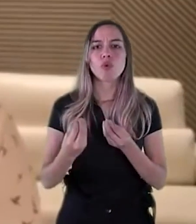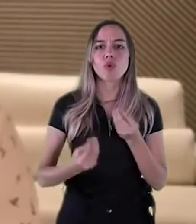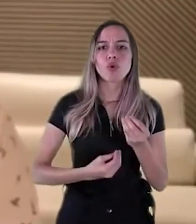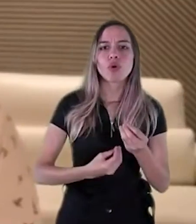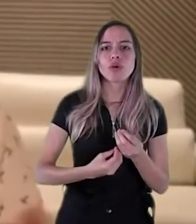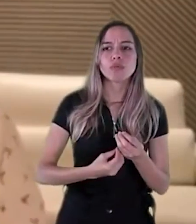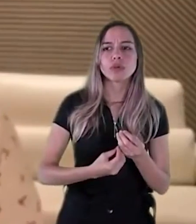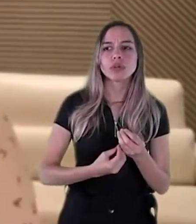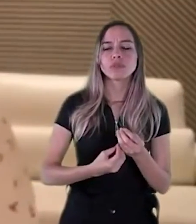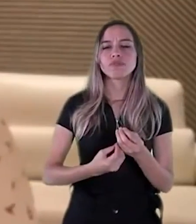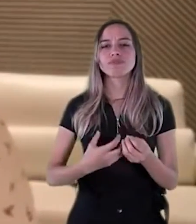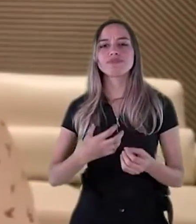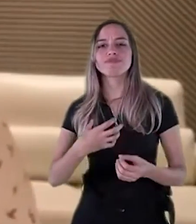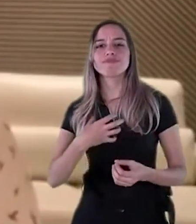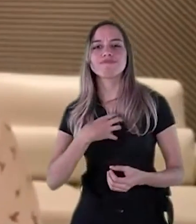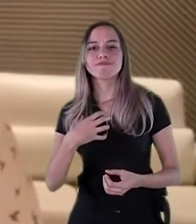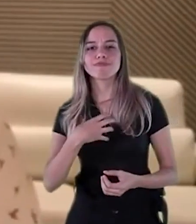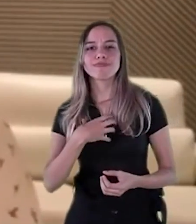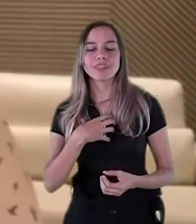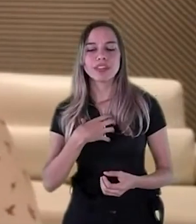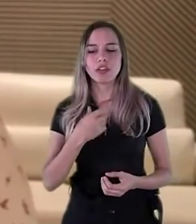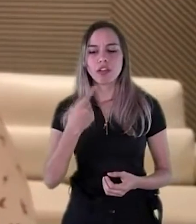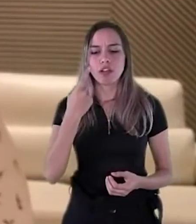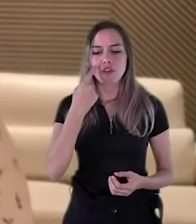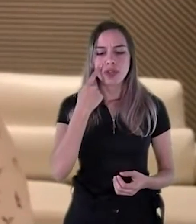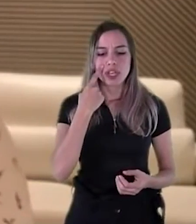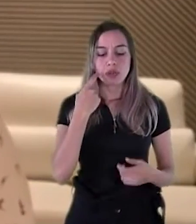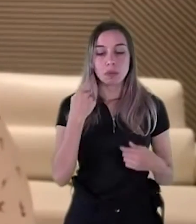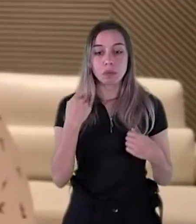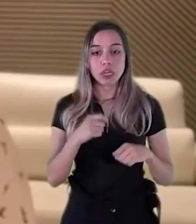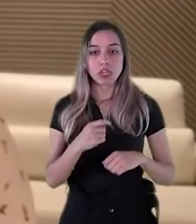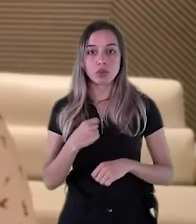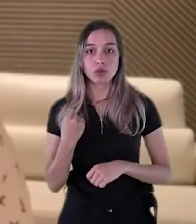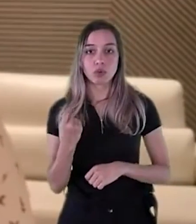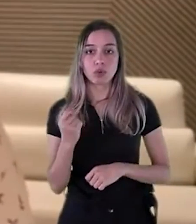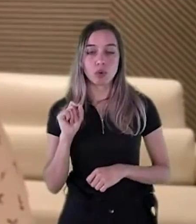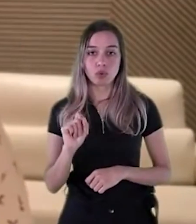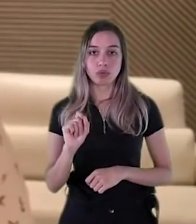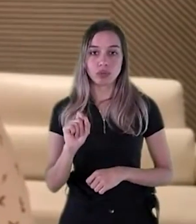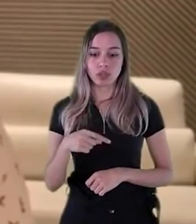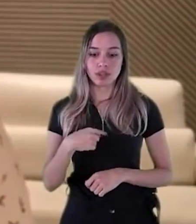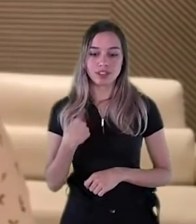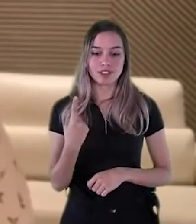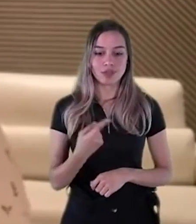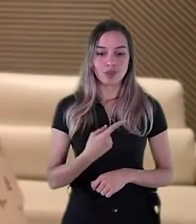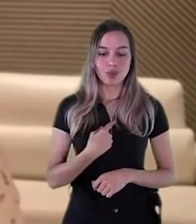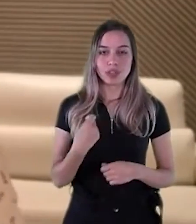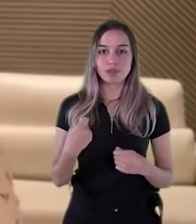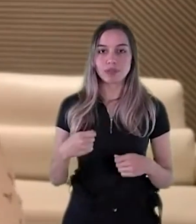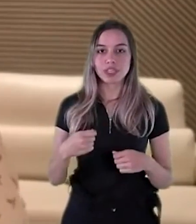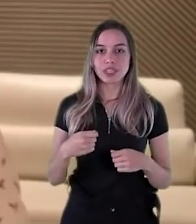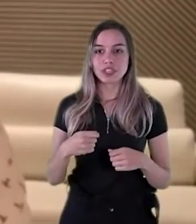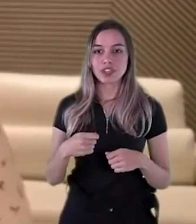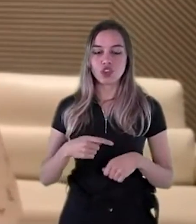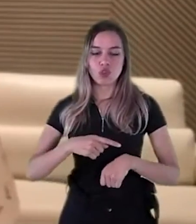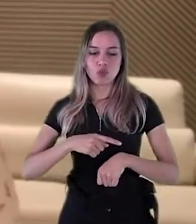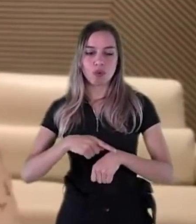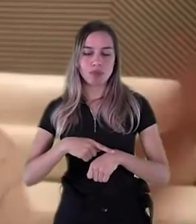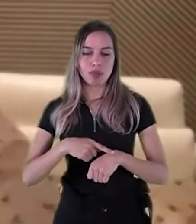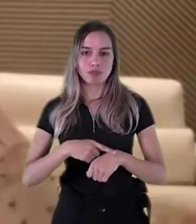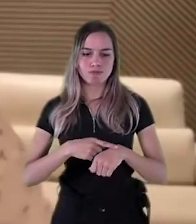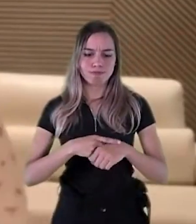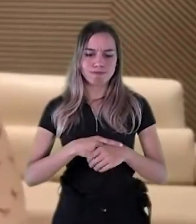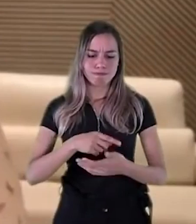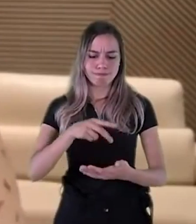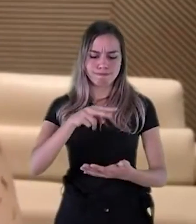para mim é um momento de reverência, sabe? E isso não combina com a dispersão. Eu não consigo entender uma pessoa que